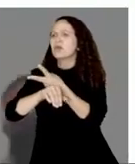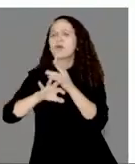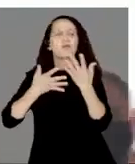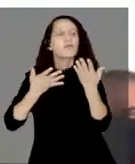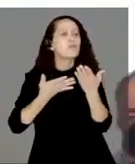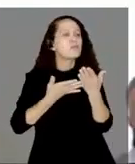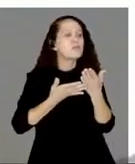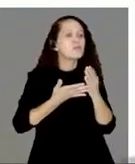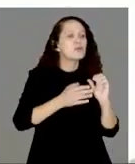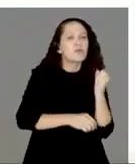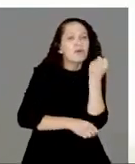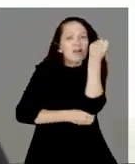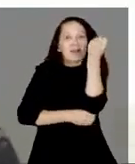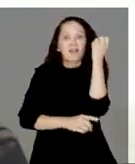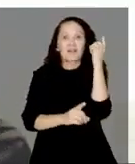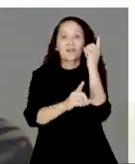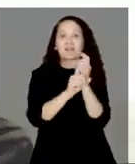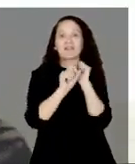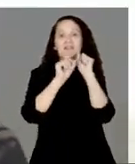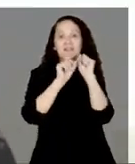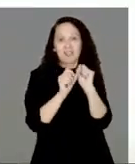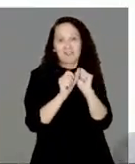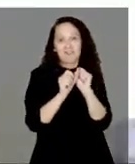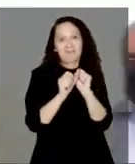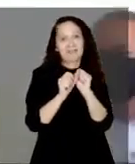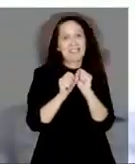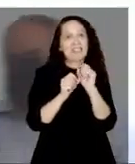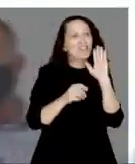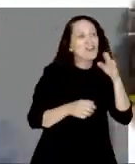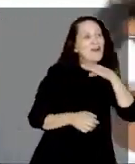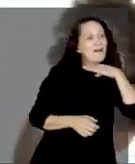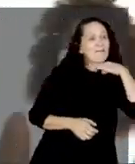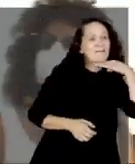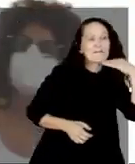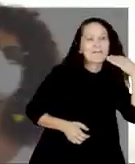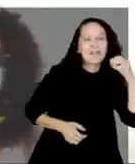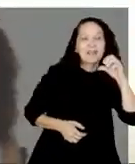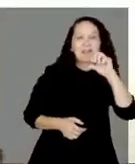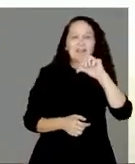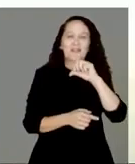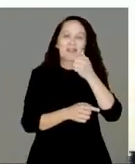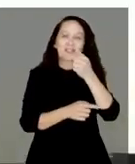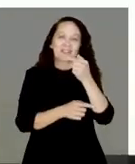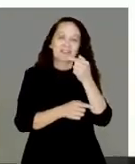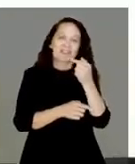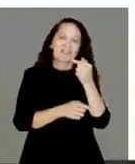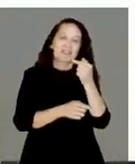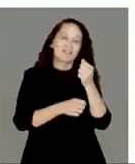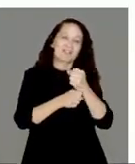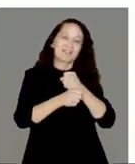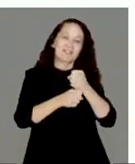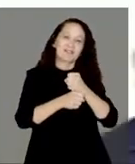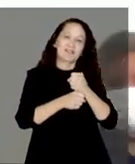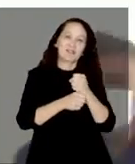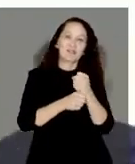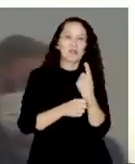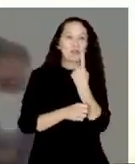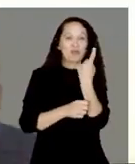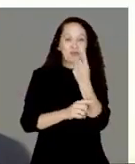de democracia, como diz o Moisés aqui. Esse é um ato para a gente valorizar a